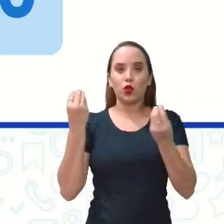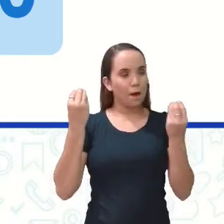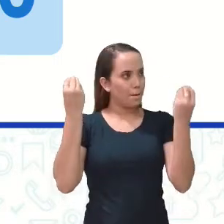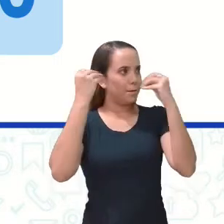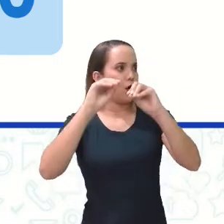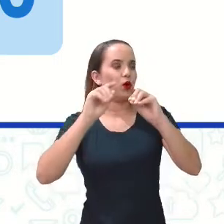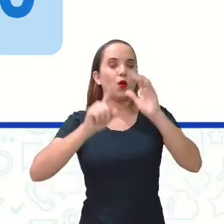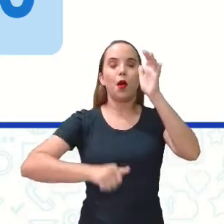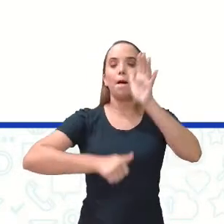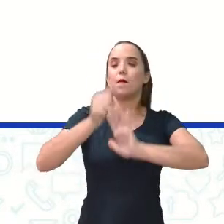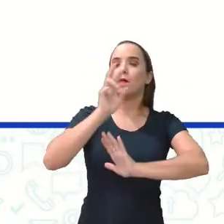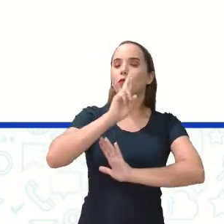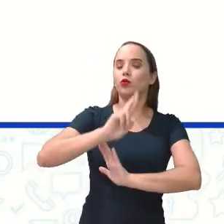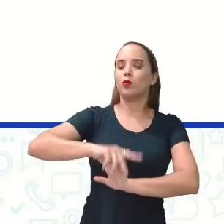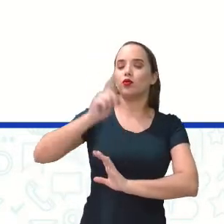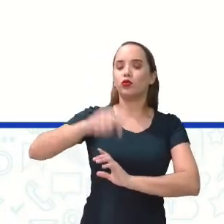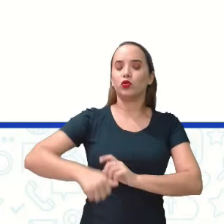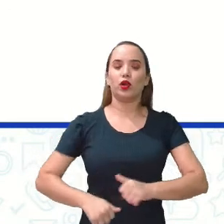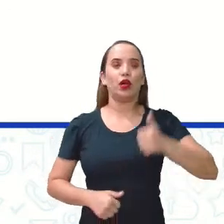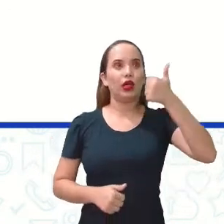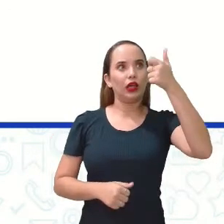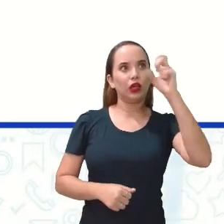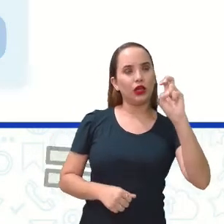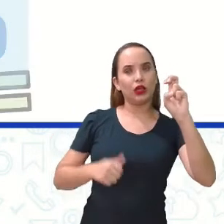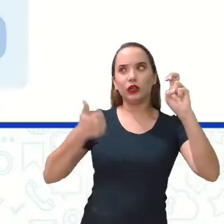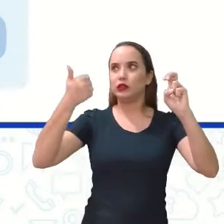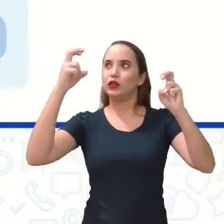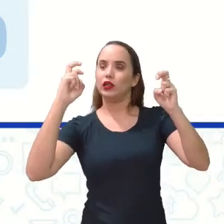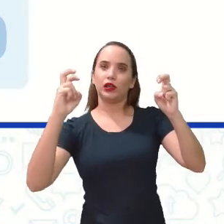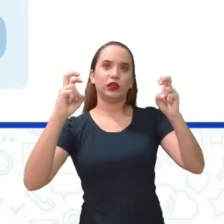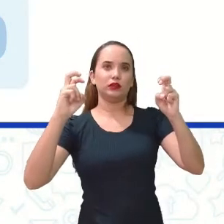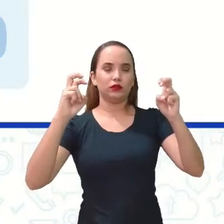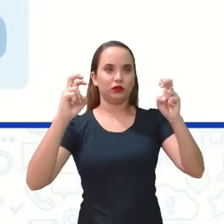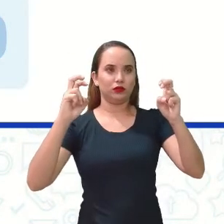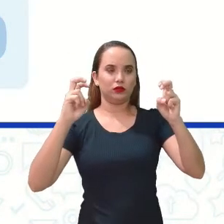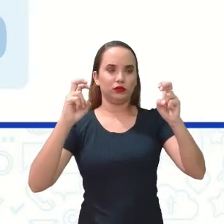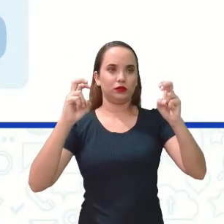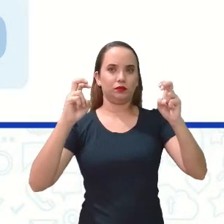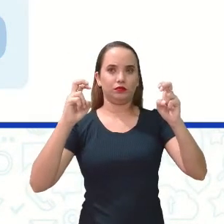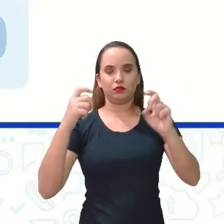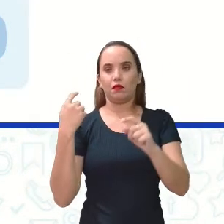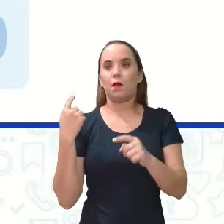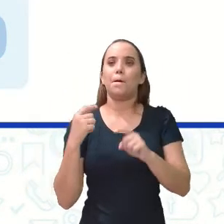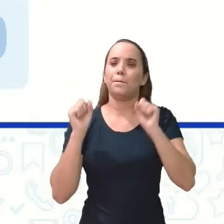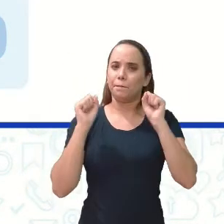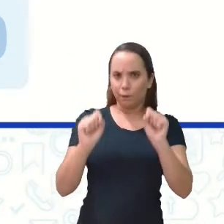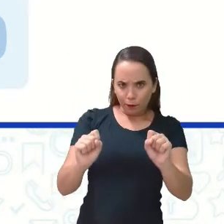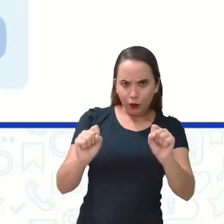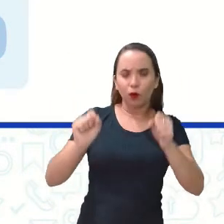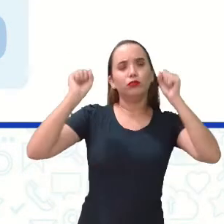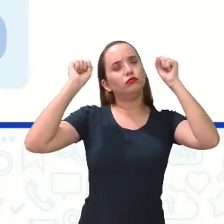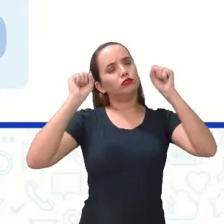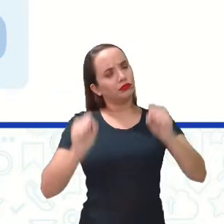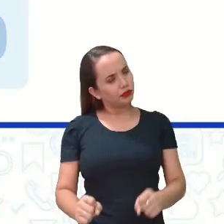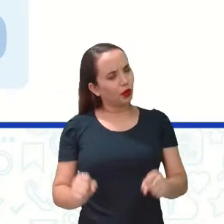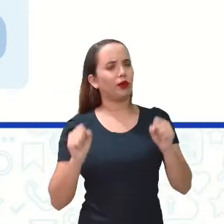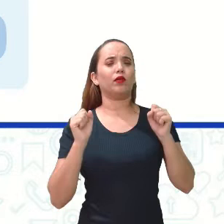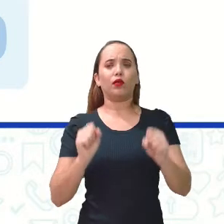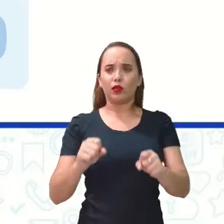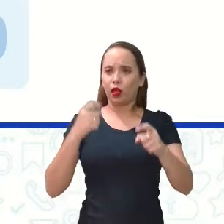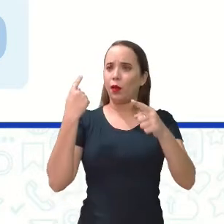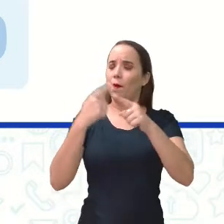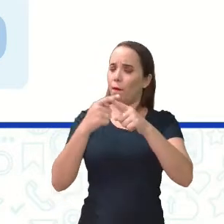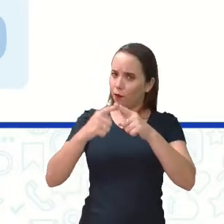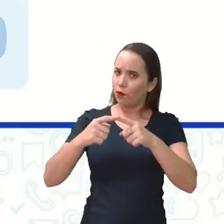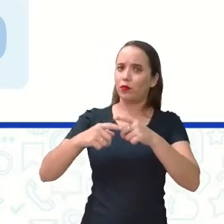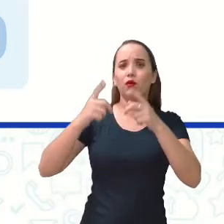a bola de vôlei vale 15 e a bola de basquete também vale 15. Pode ser? Pode. Satisfaz a equação